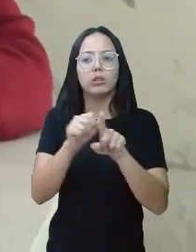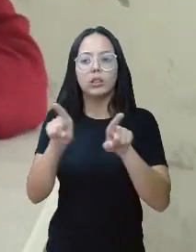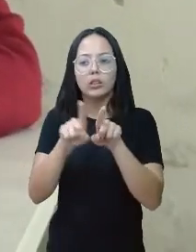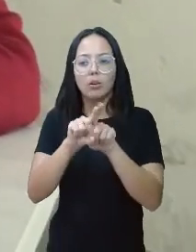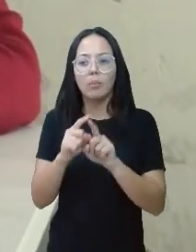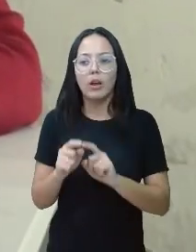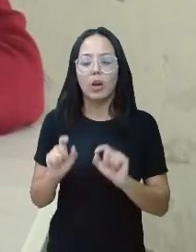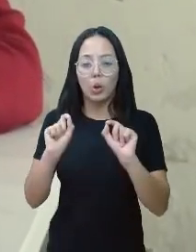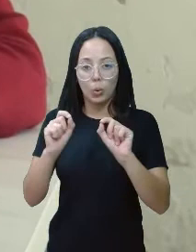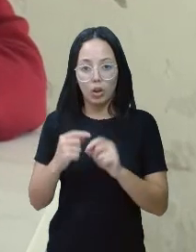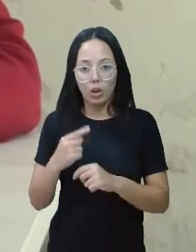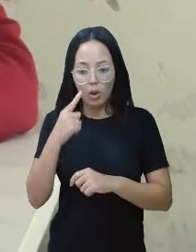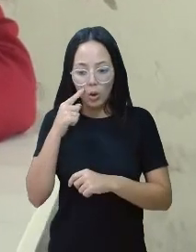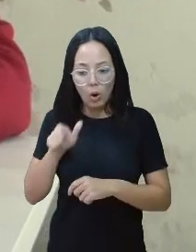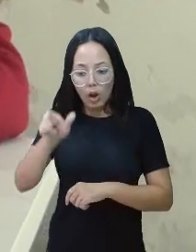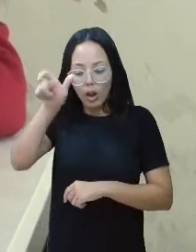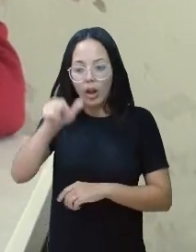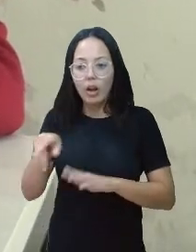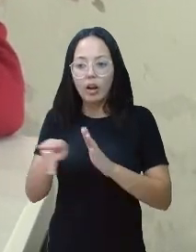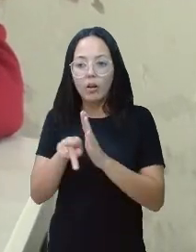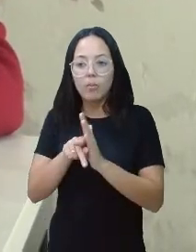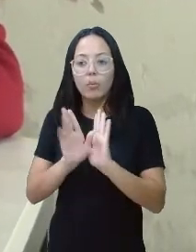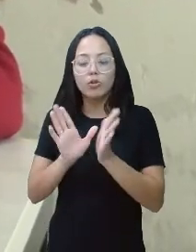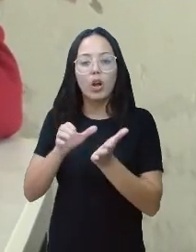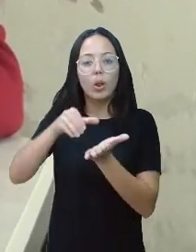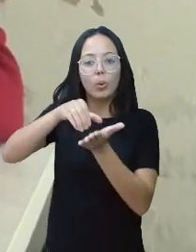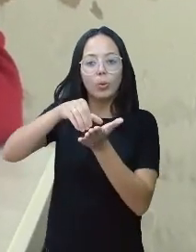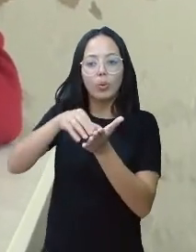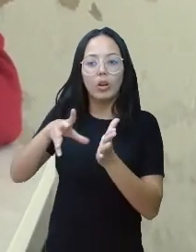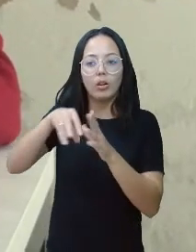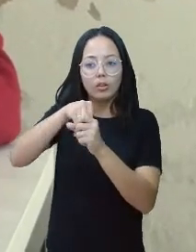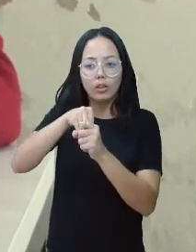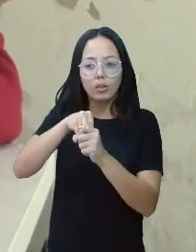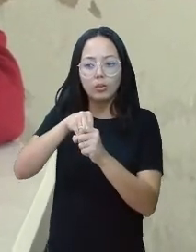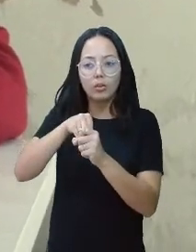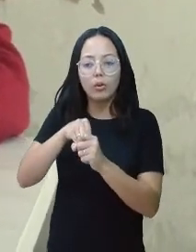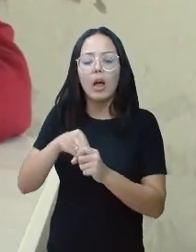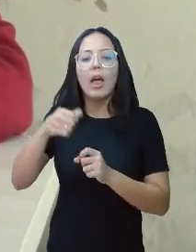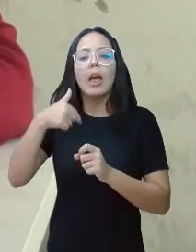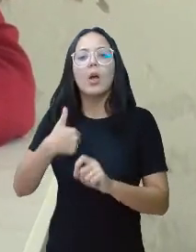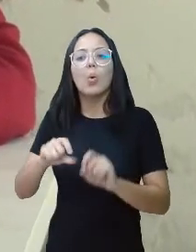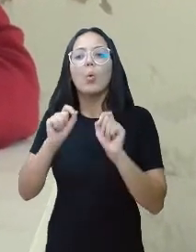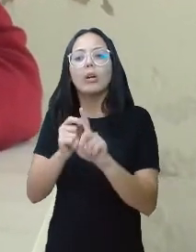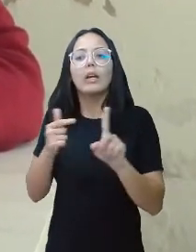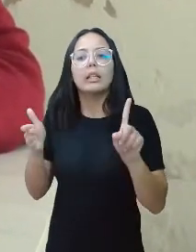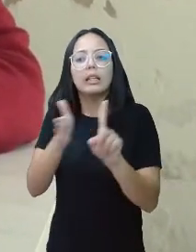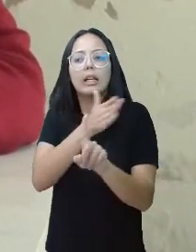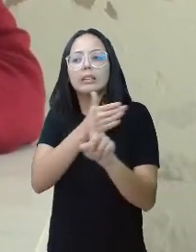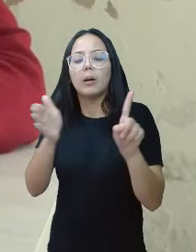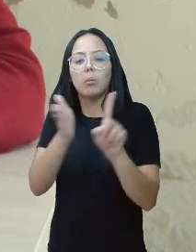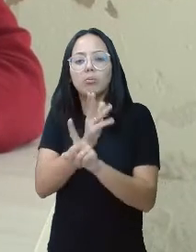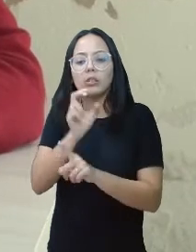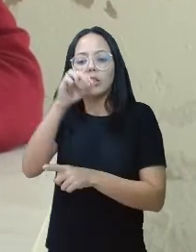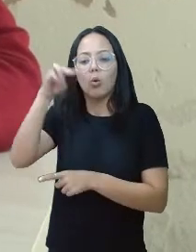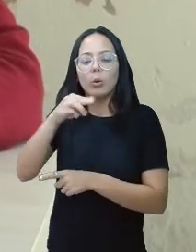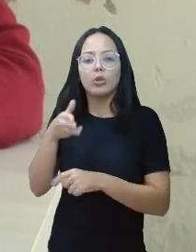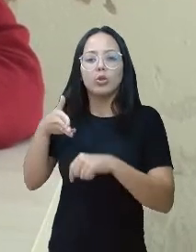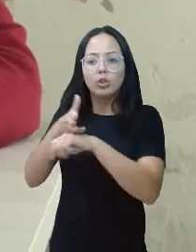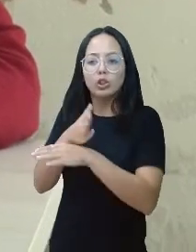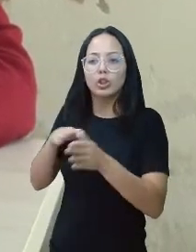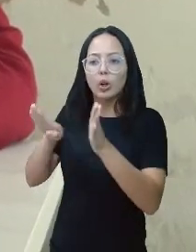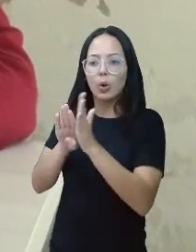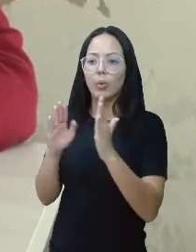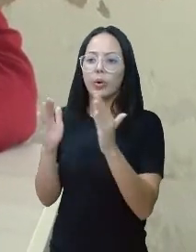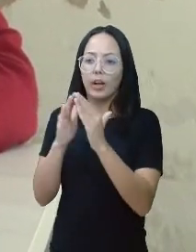afuiu-se. Ele estava no núcleo. Dei-lhe uns tapas. E em 5 minutos ele chegou em